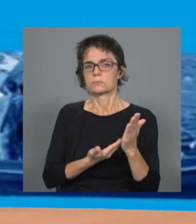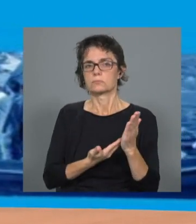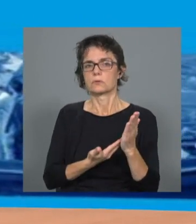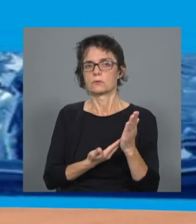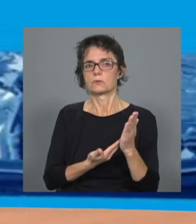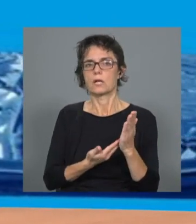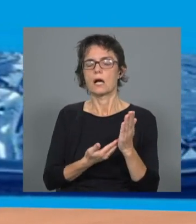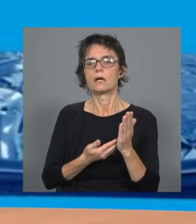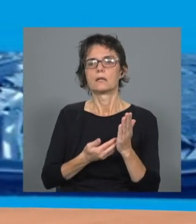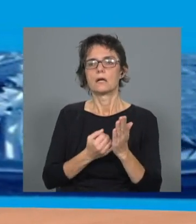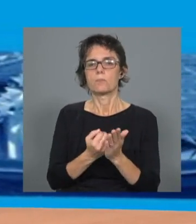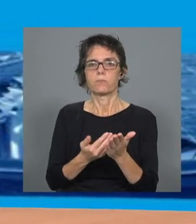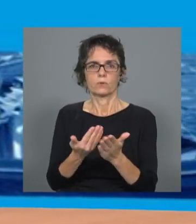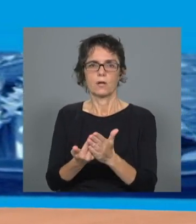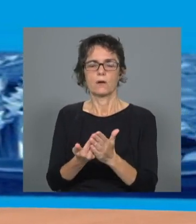contribuem para